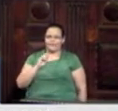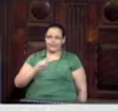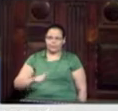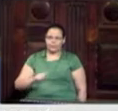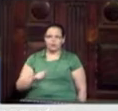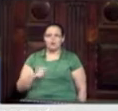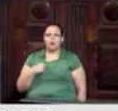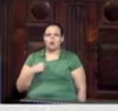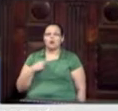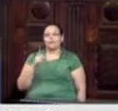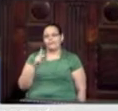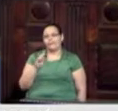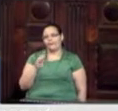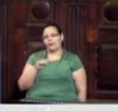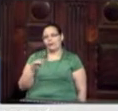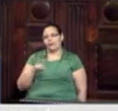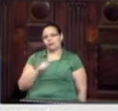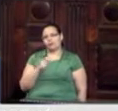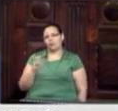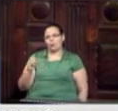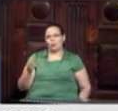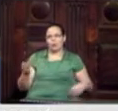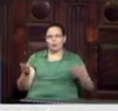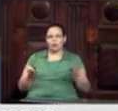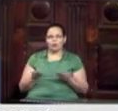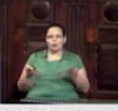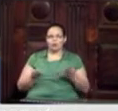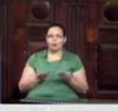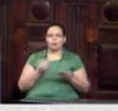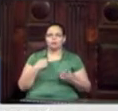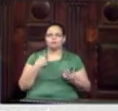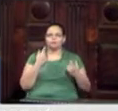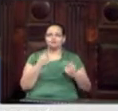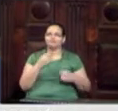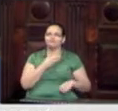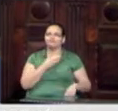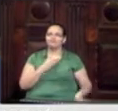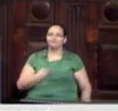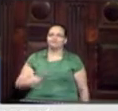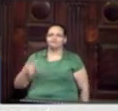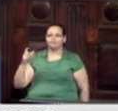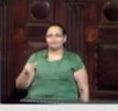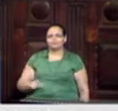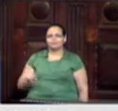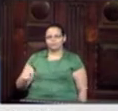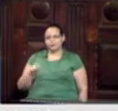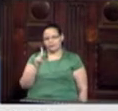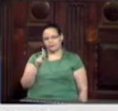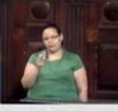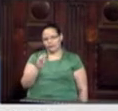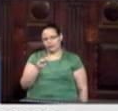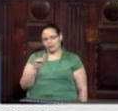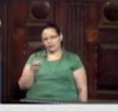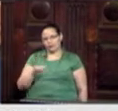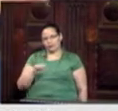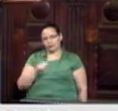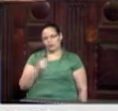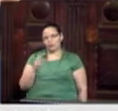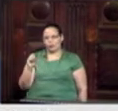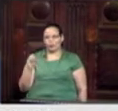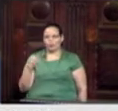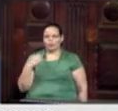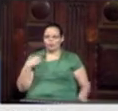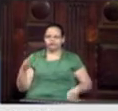governo Pezão e agora, novamente, ao desgoverno Pezão. E